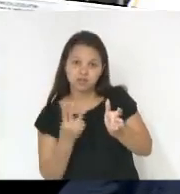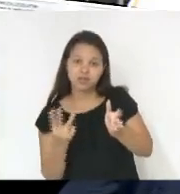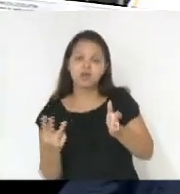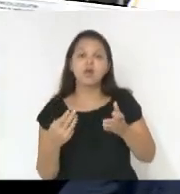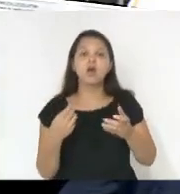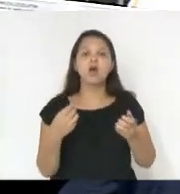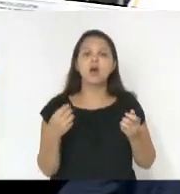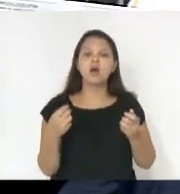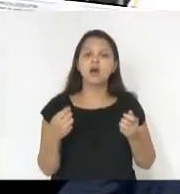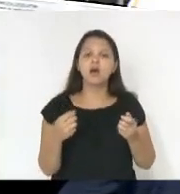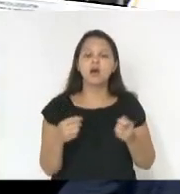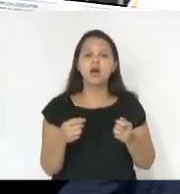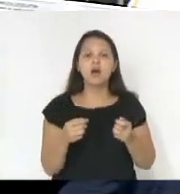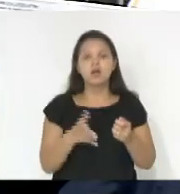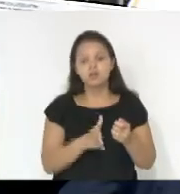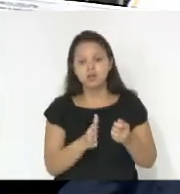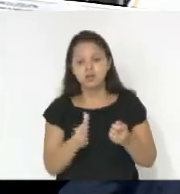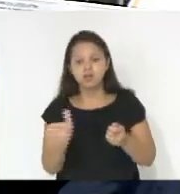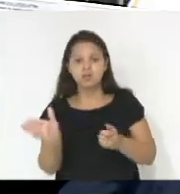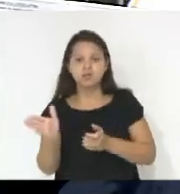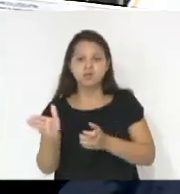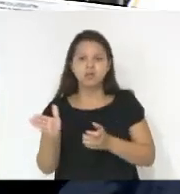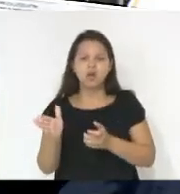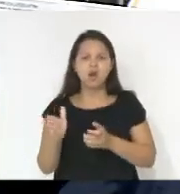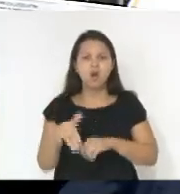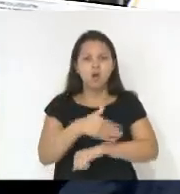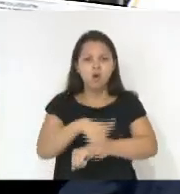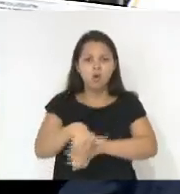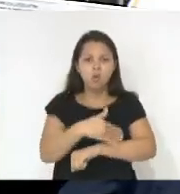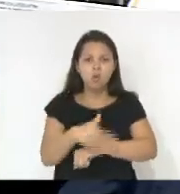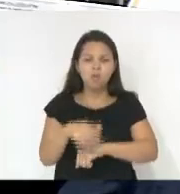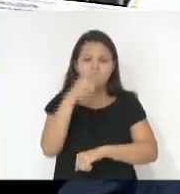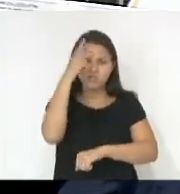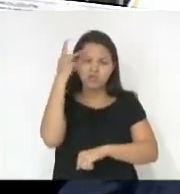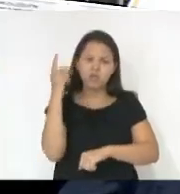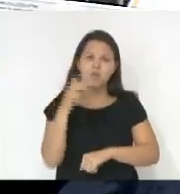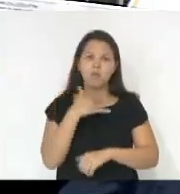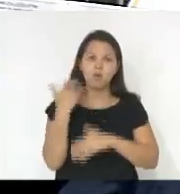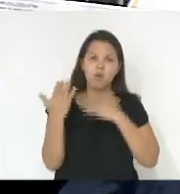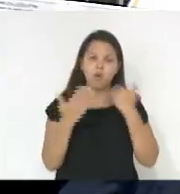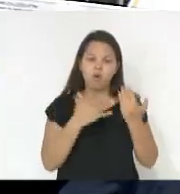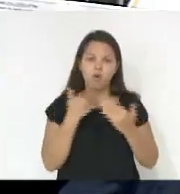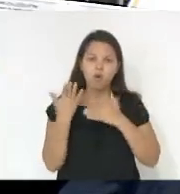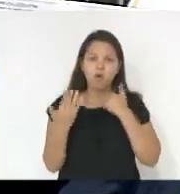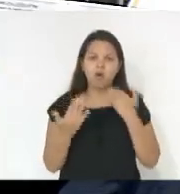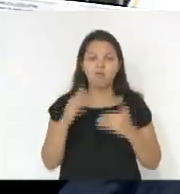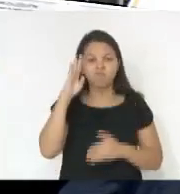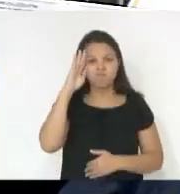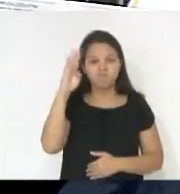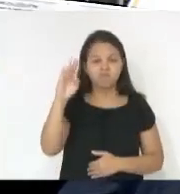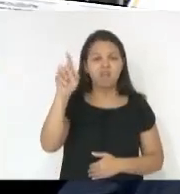urbanas que estão matando gente todo dia nas nossas cidades, principalmente lá no Alto Vale do Itajaí,